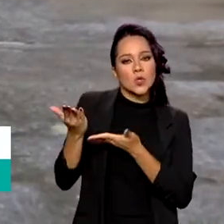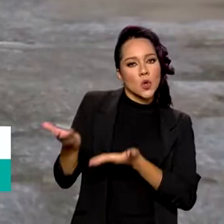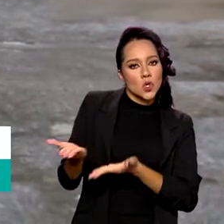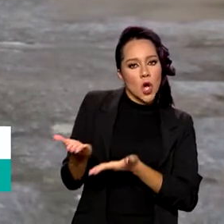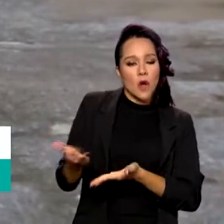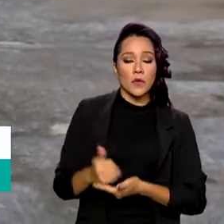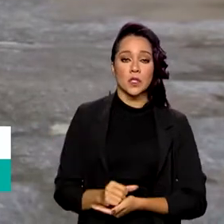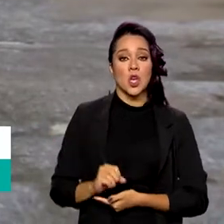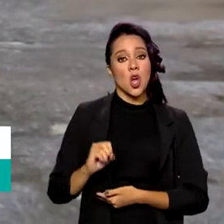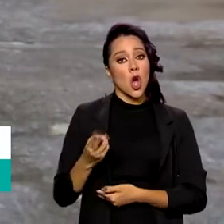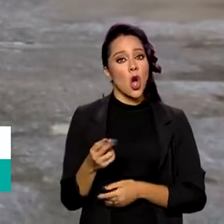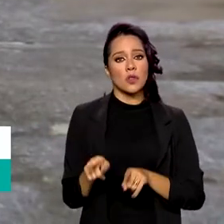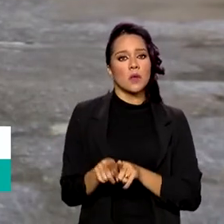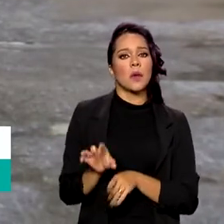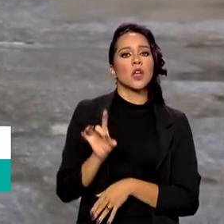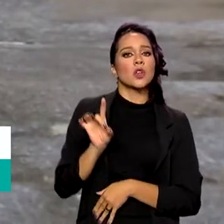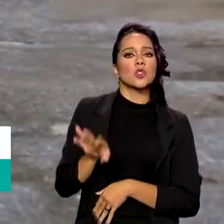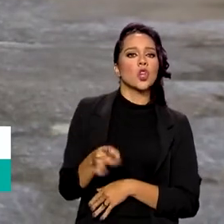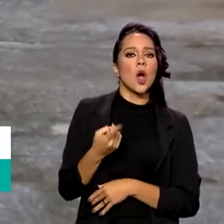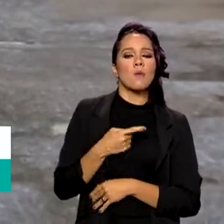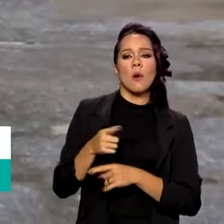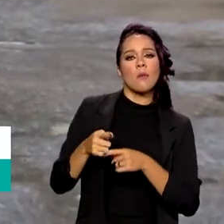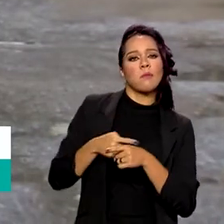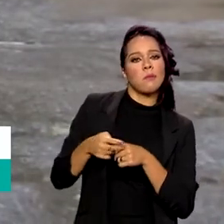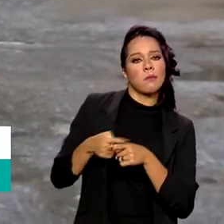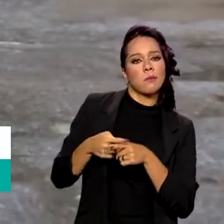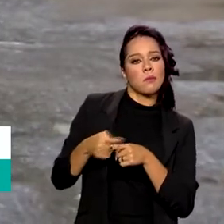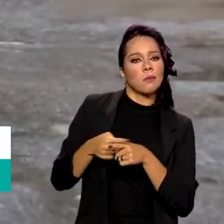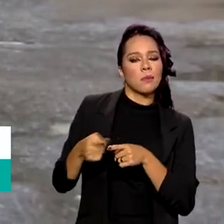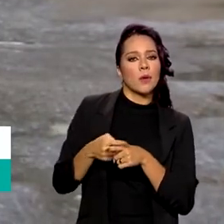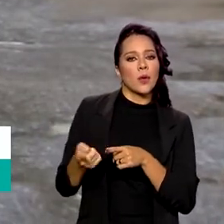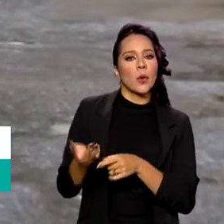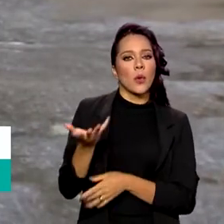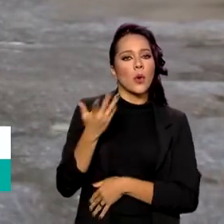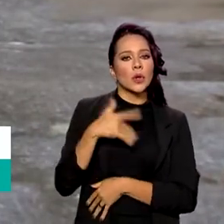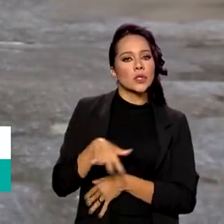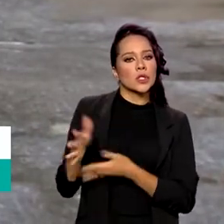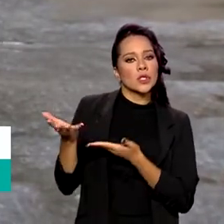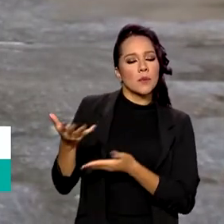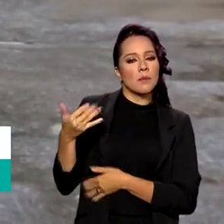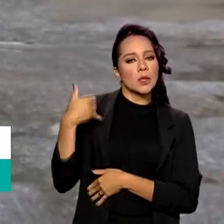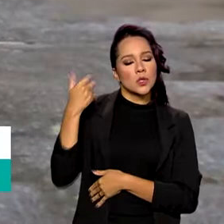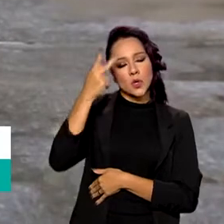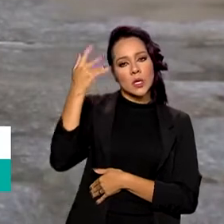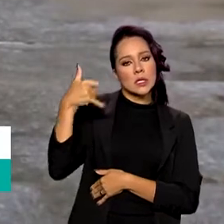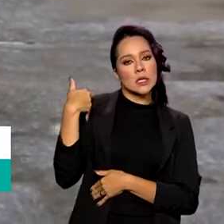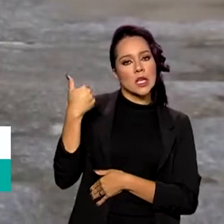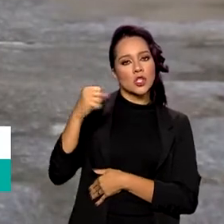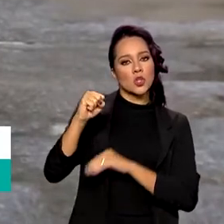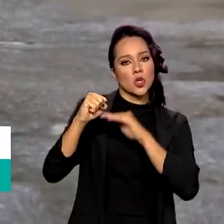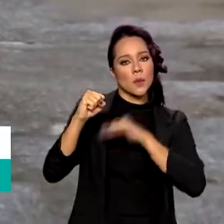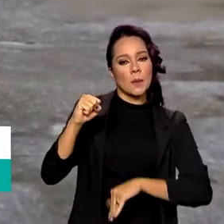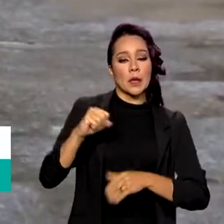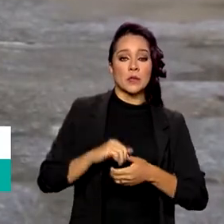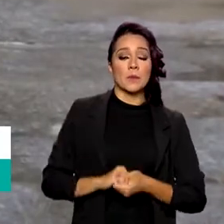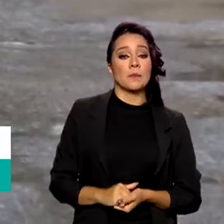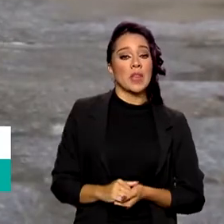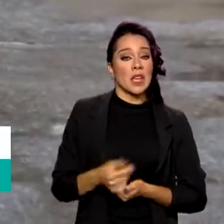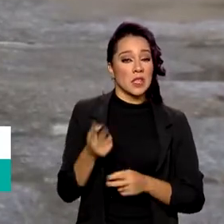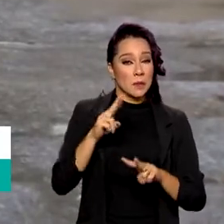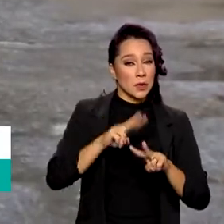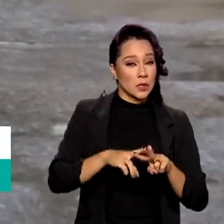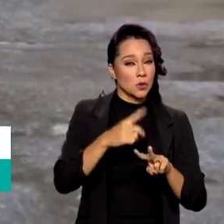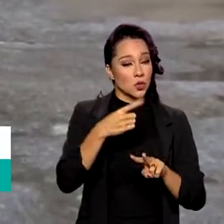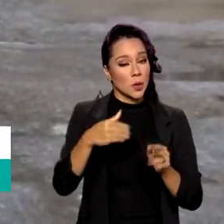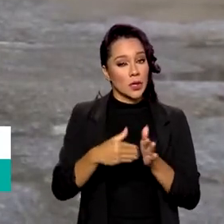e adolescentes ou simples abordagem pornográfica né com esses menores de idade e a pena prevista para esse crime é de reclusão de